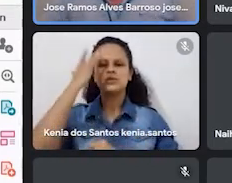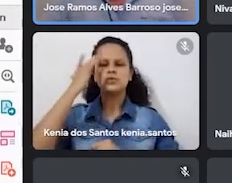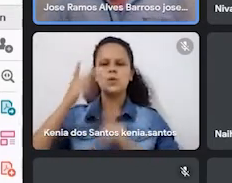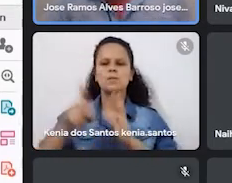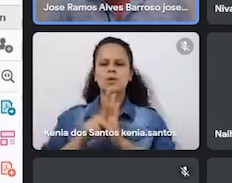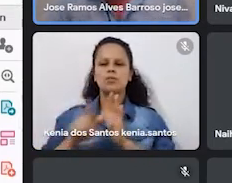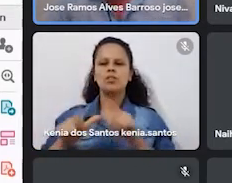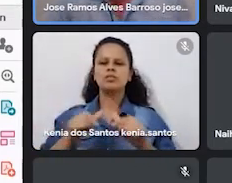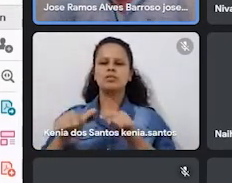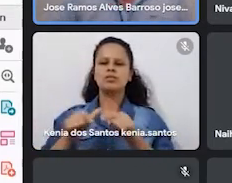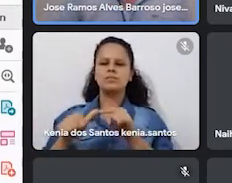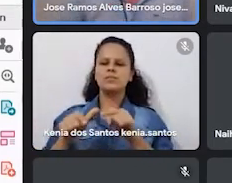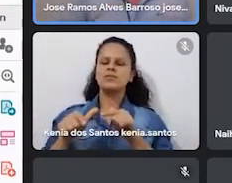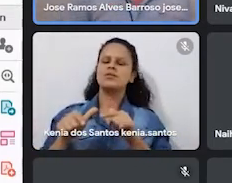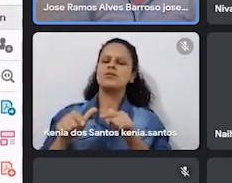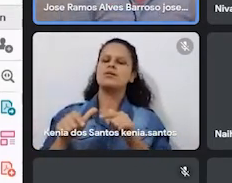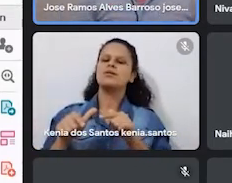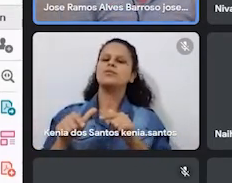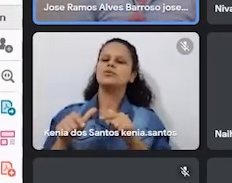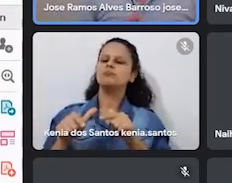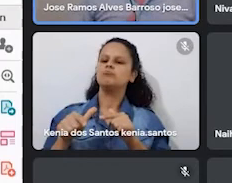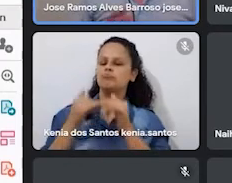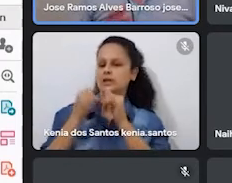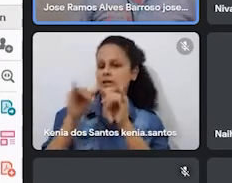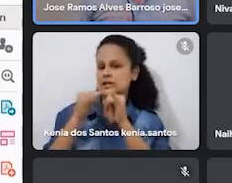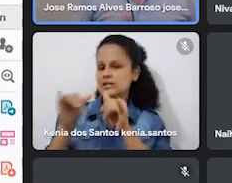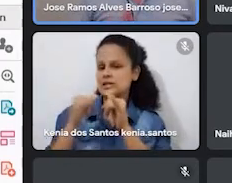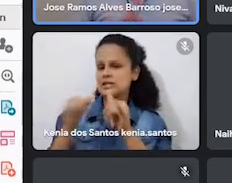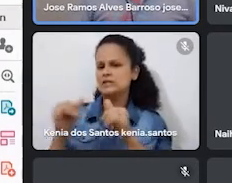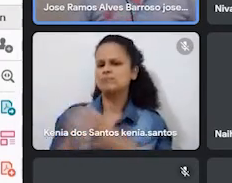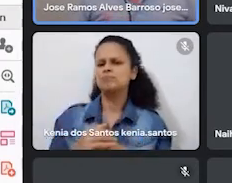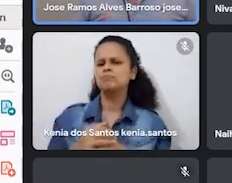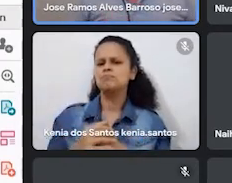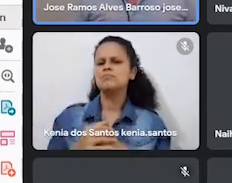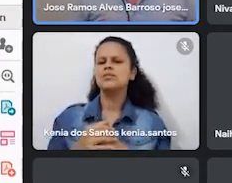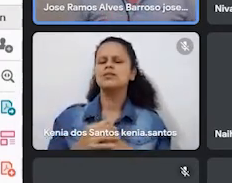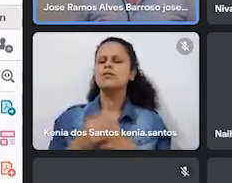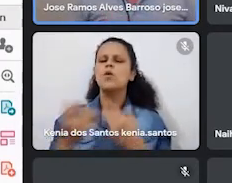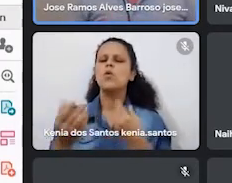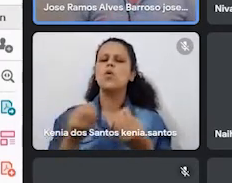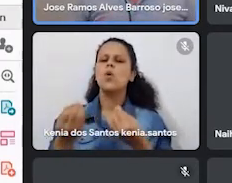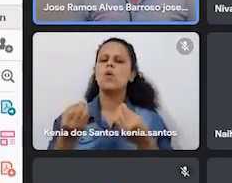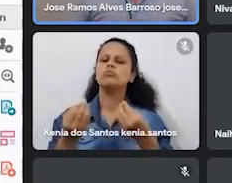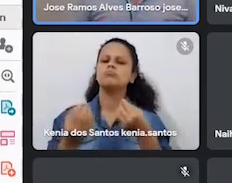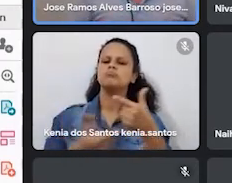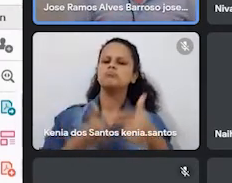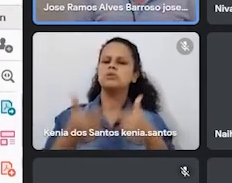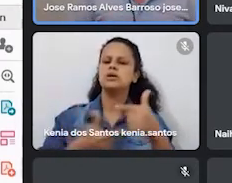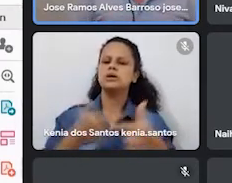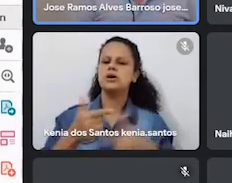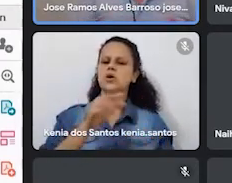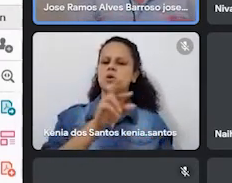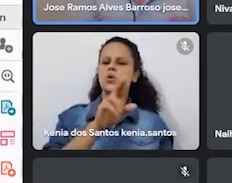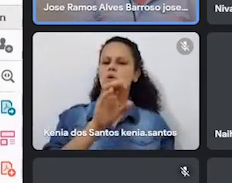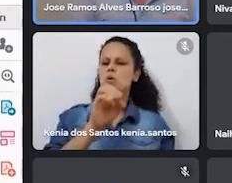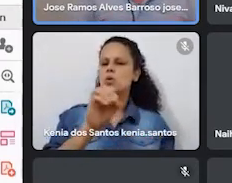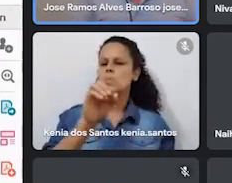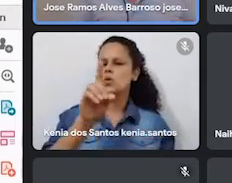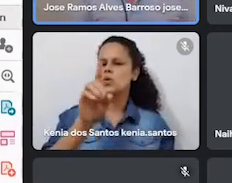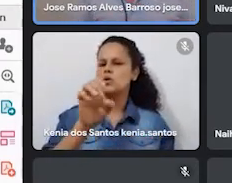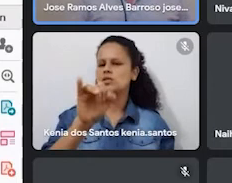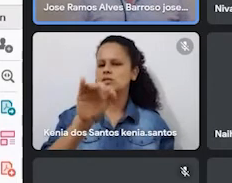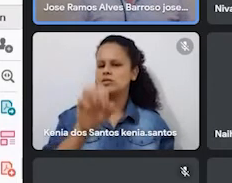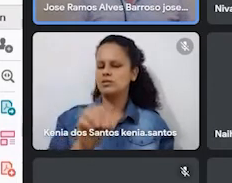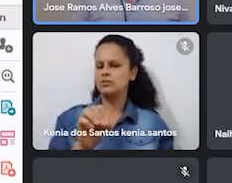Como que é esse rodeio? Eles vão fazendo as atividades de acordo à